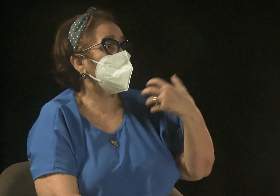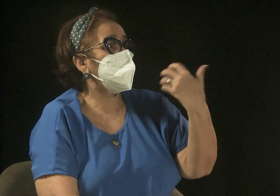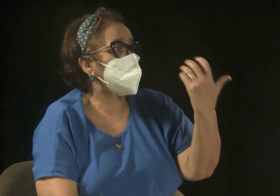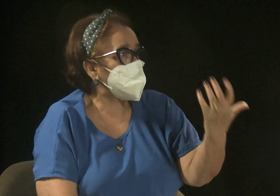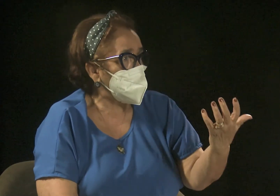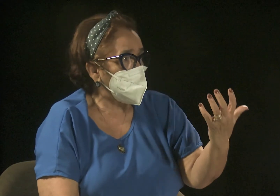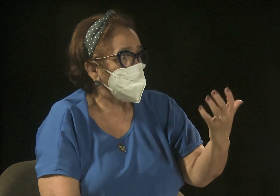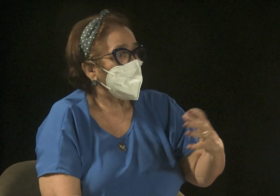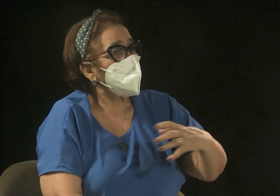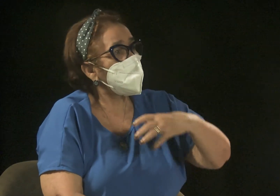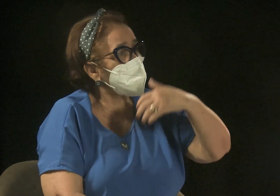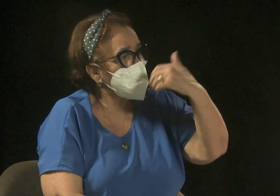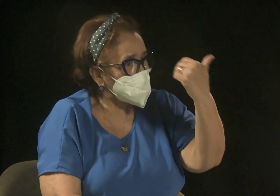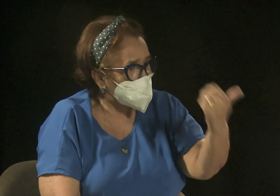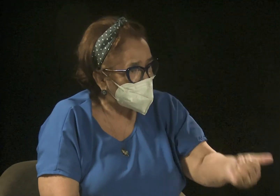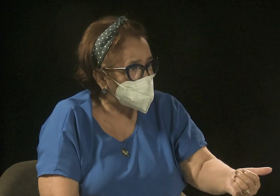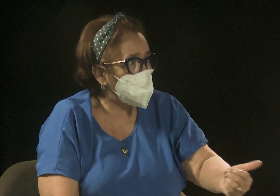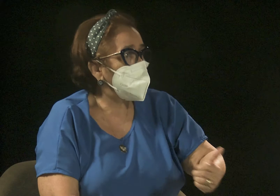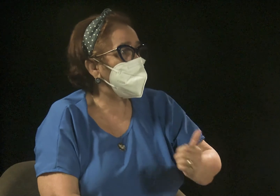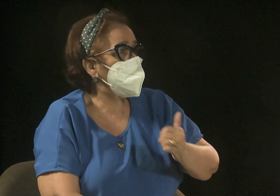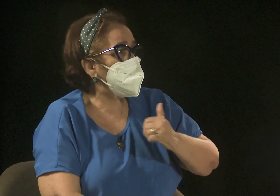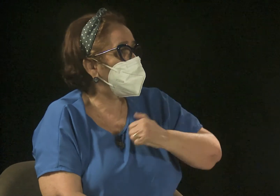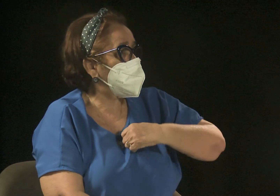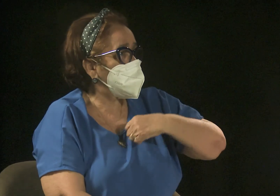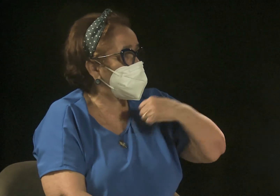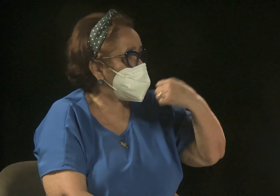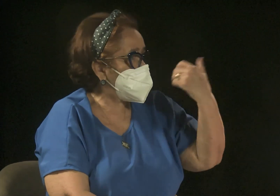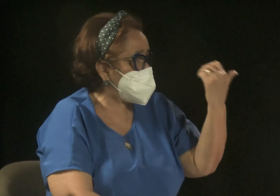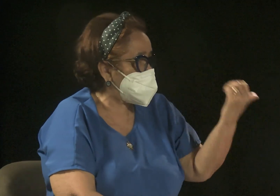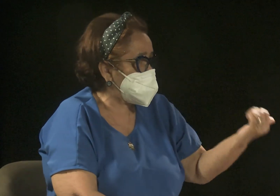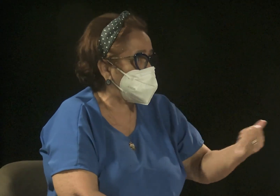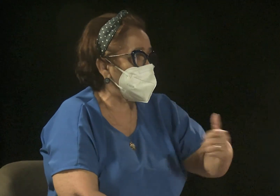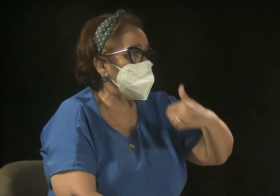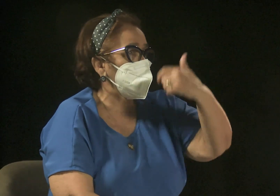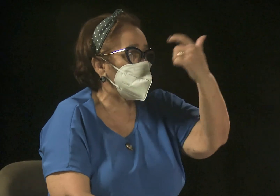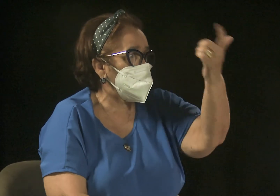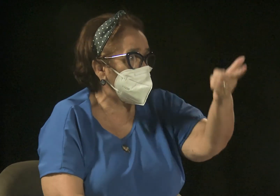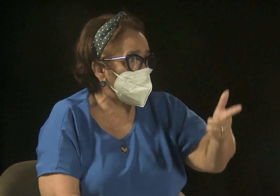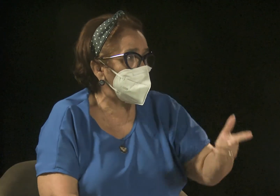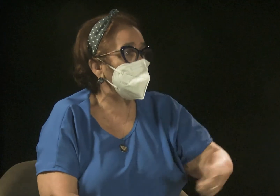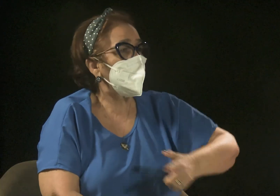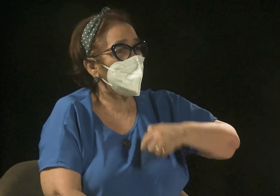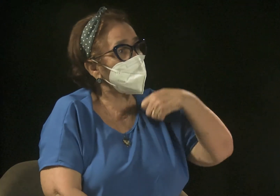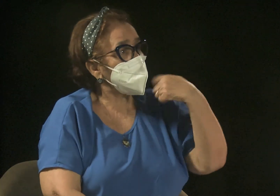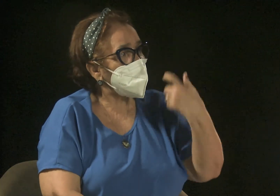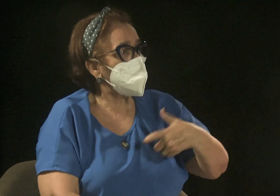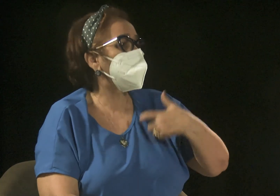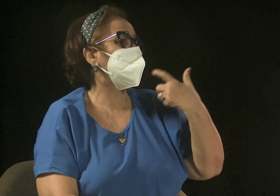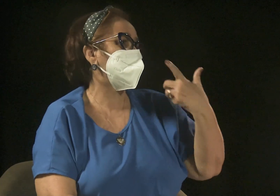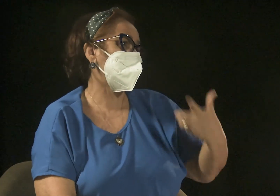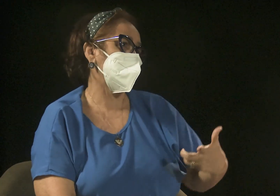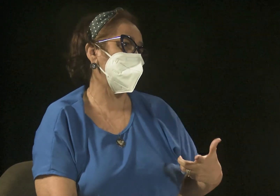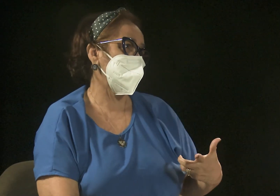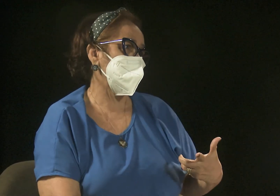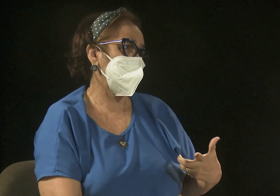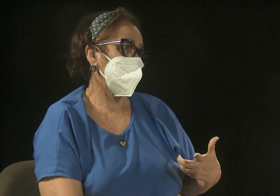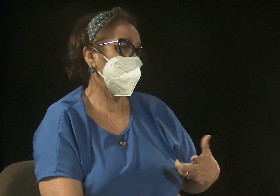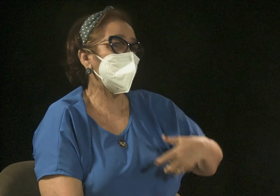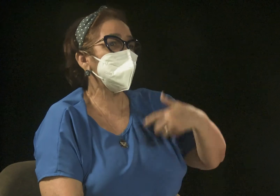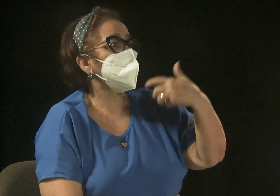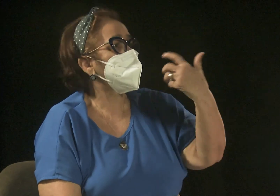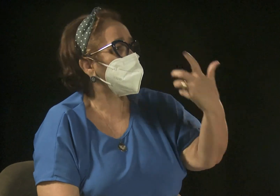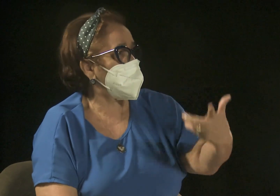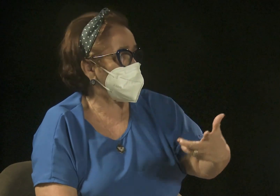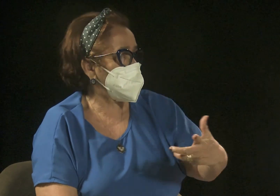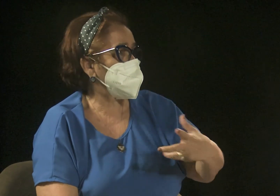assim, o professor, mesmo na cidade grande, porque no interior já é mais fácil você fazer uma visita, mas mesmo na cidade grande,